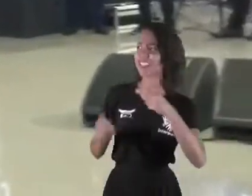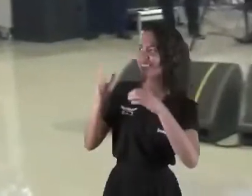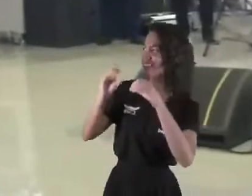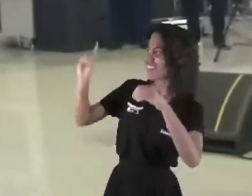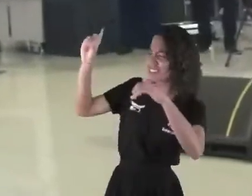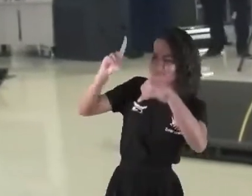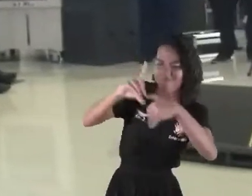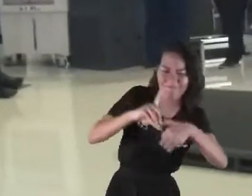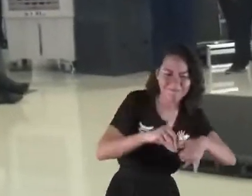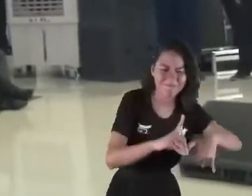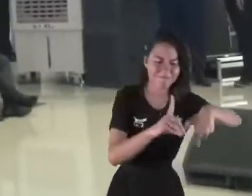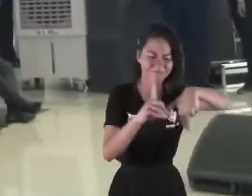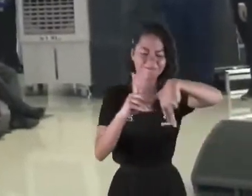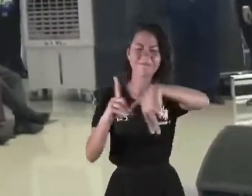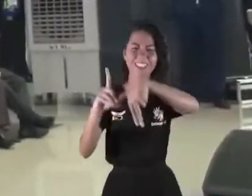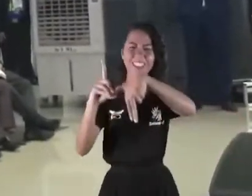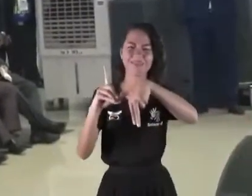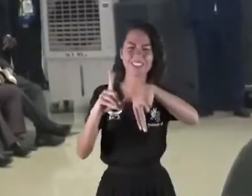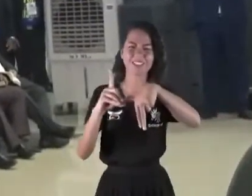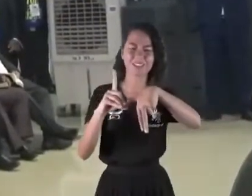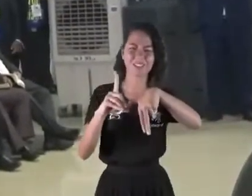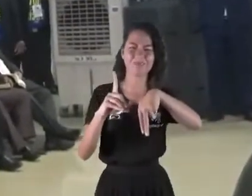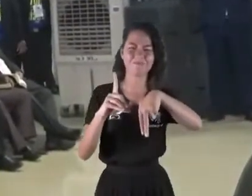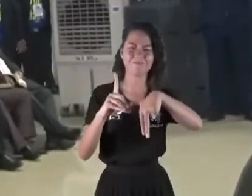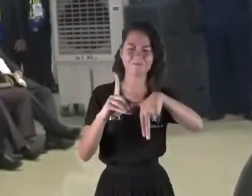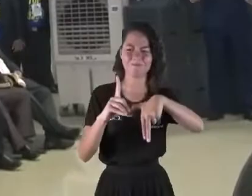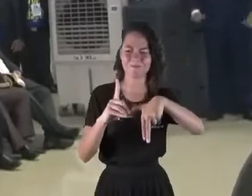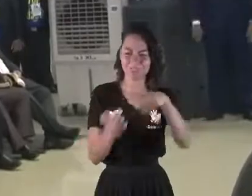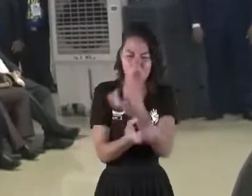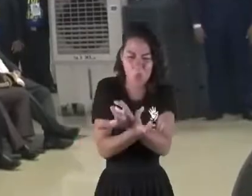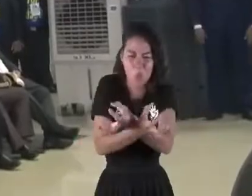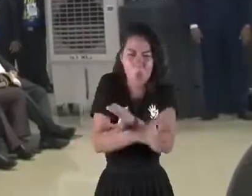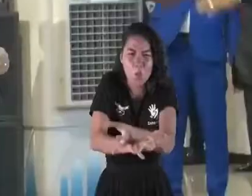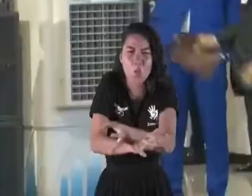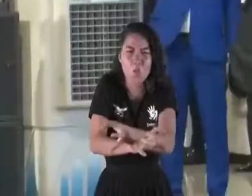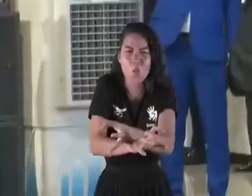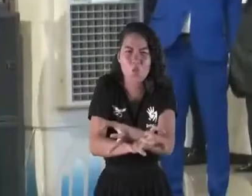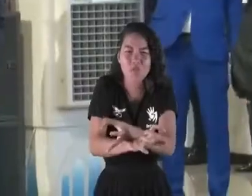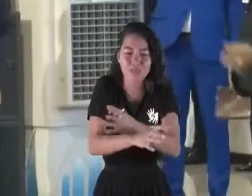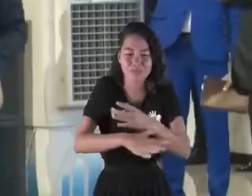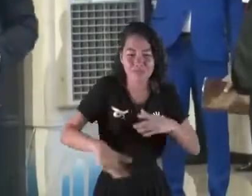levantou. Ossos secos.